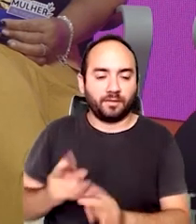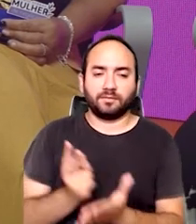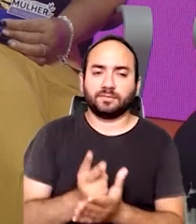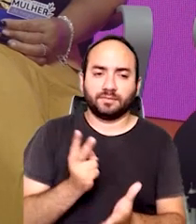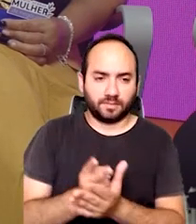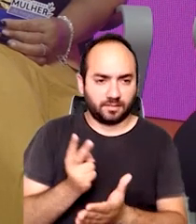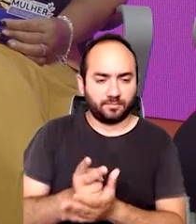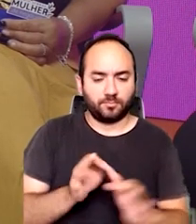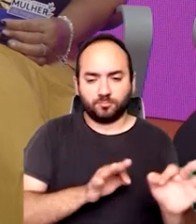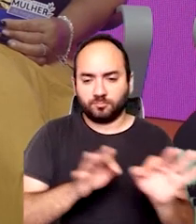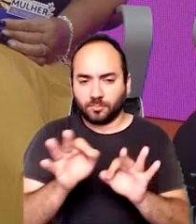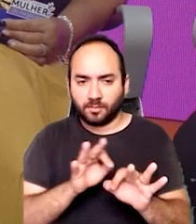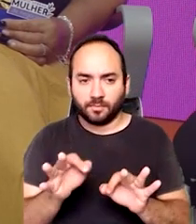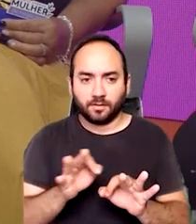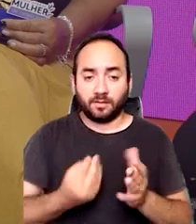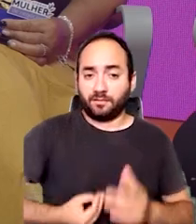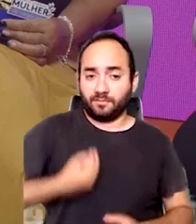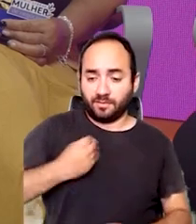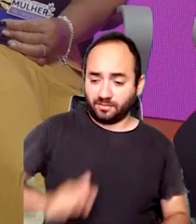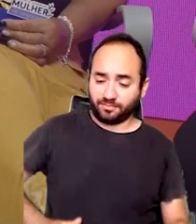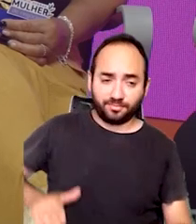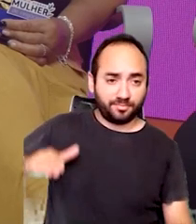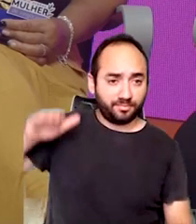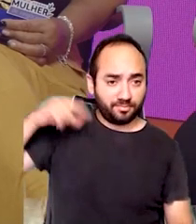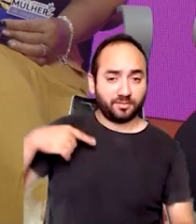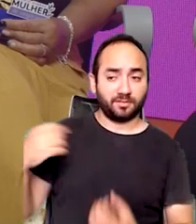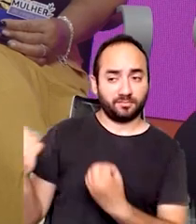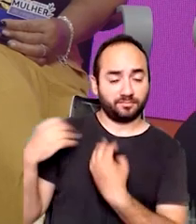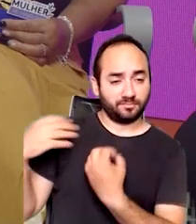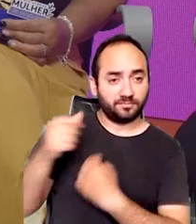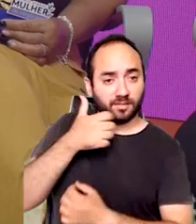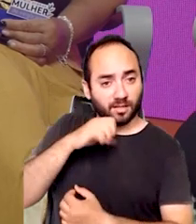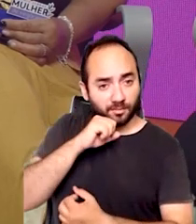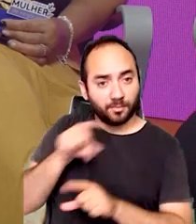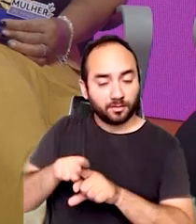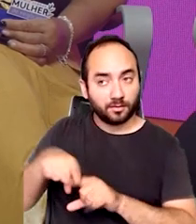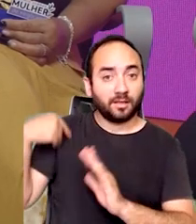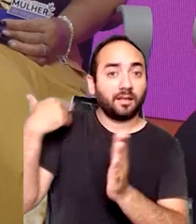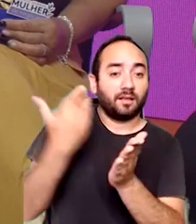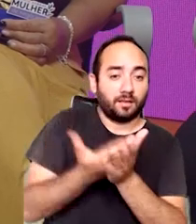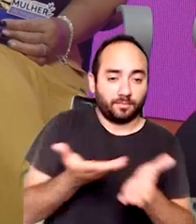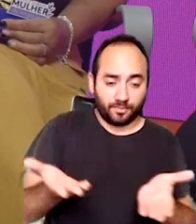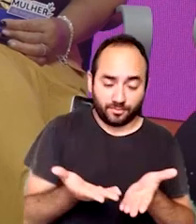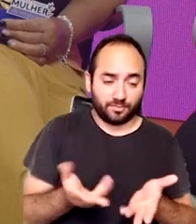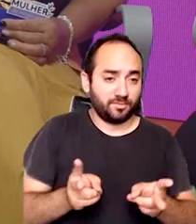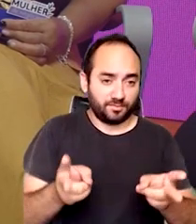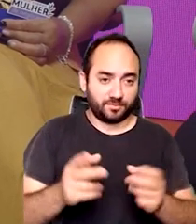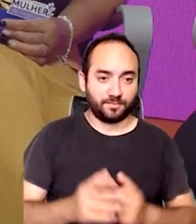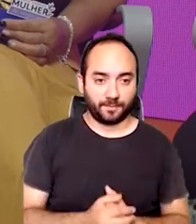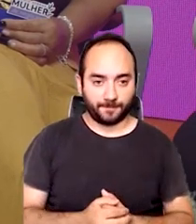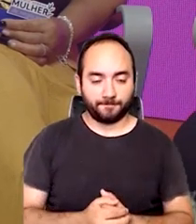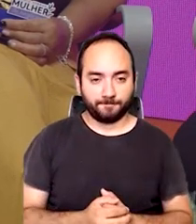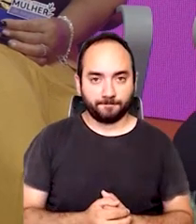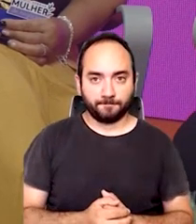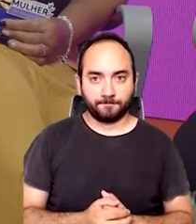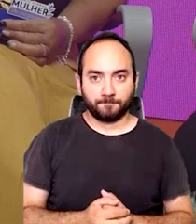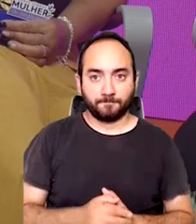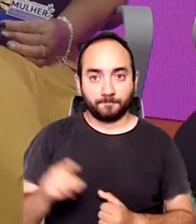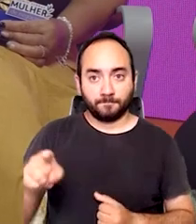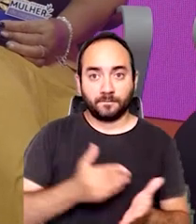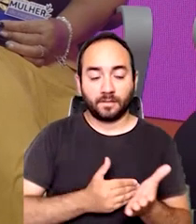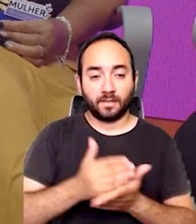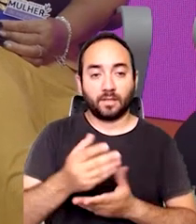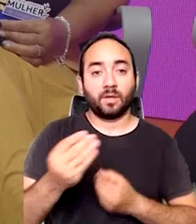já está assim na minha vida desde muito desde muito pequena porque assim que eu fui criada pela minha mãe então já vem desde muito muito cedo